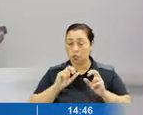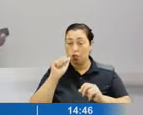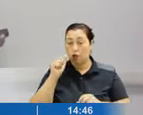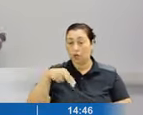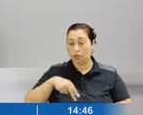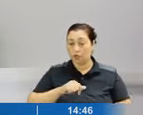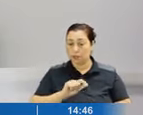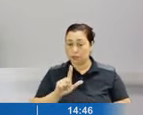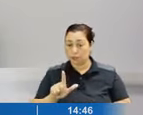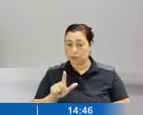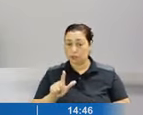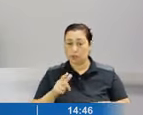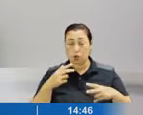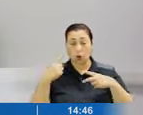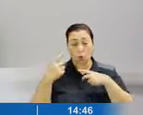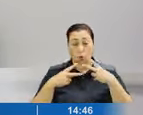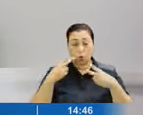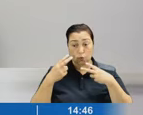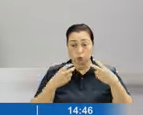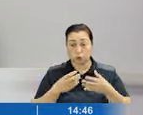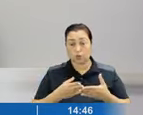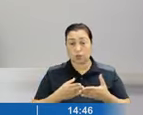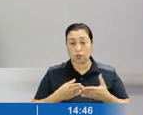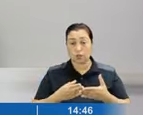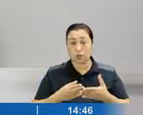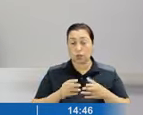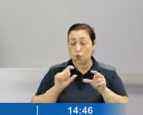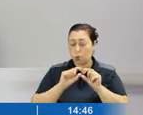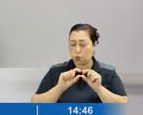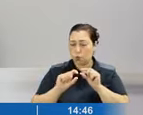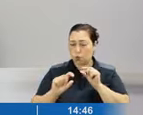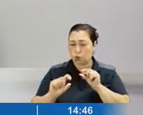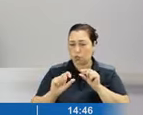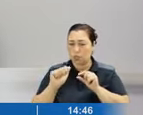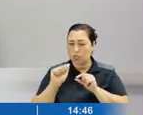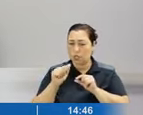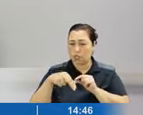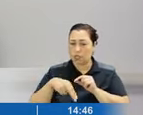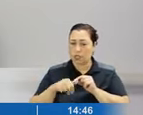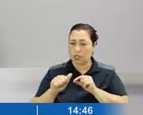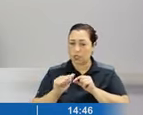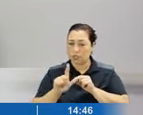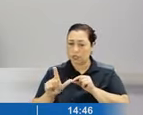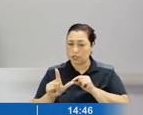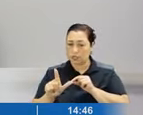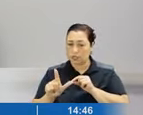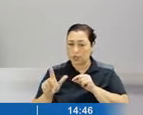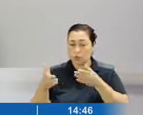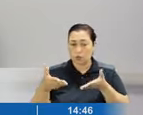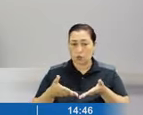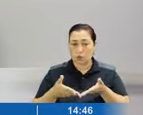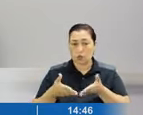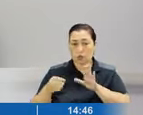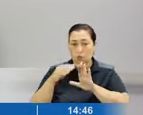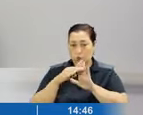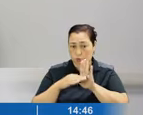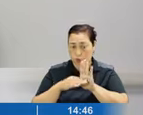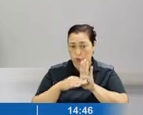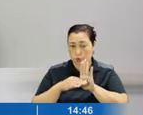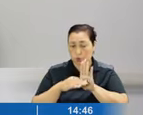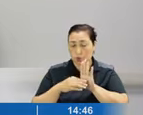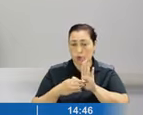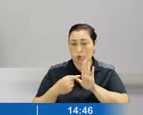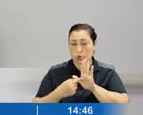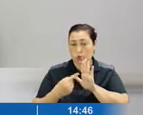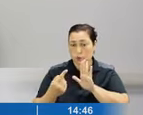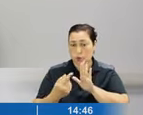às vezes existe uma confusão muito grande. O câncer de canal anal, e o canal anal ele fica bem aqui na parte bem